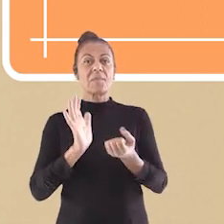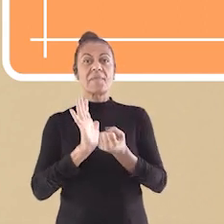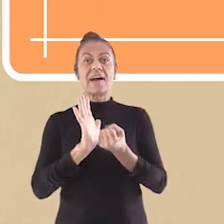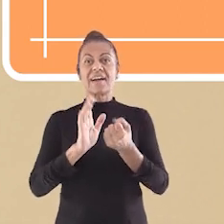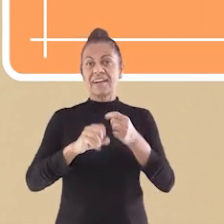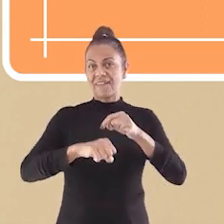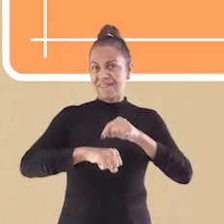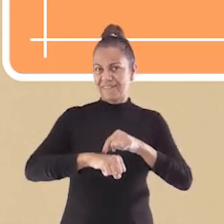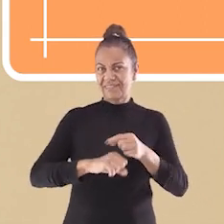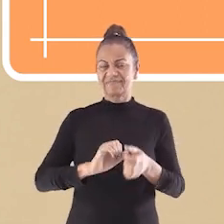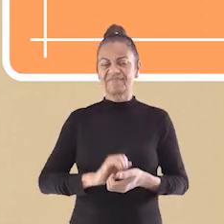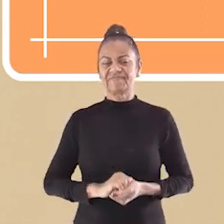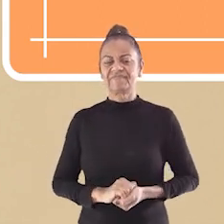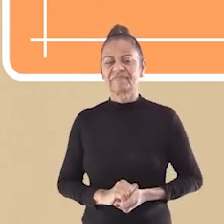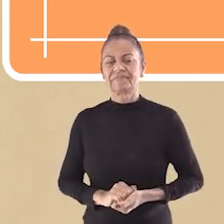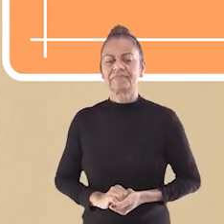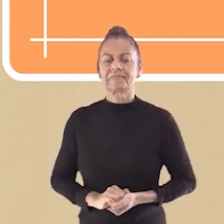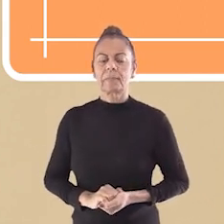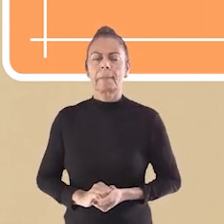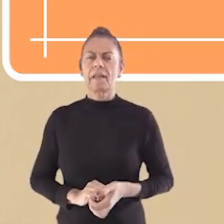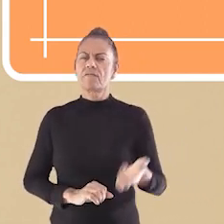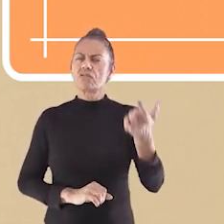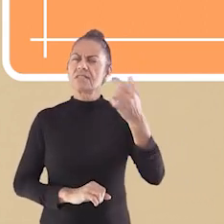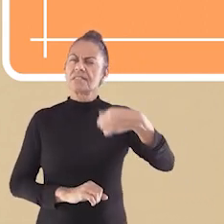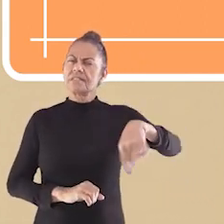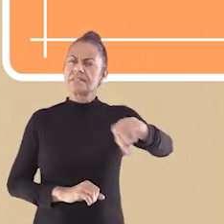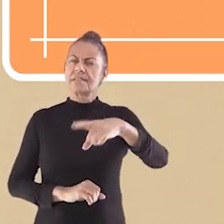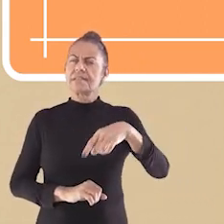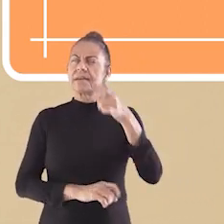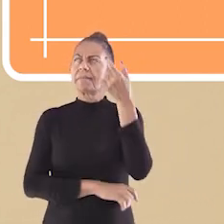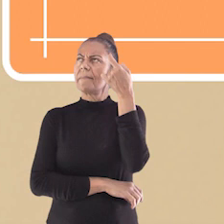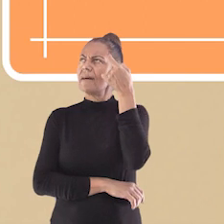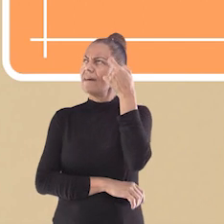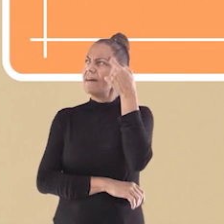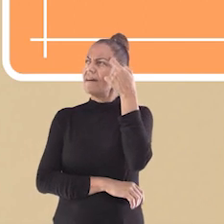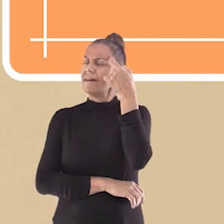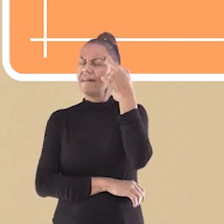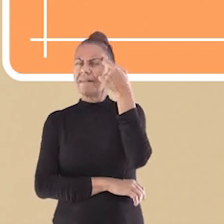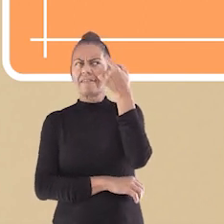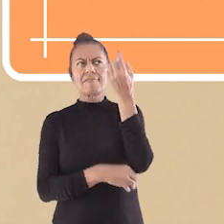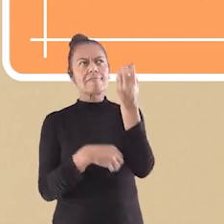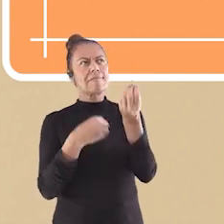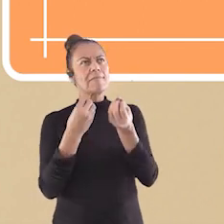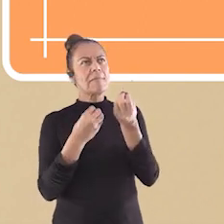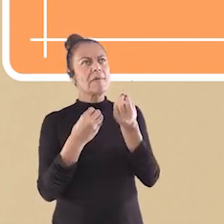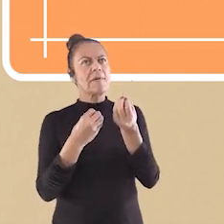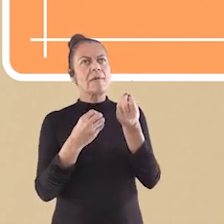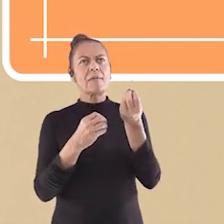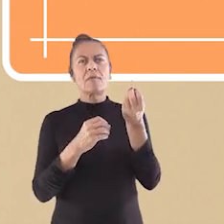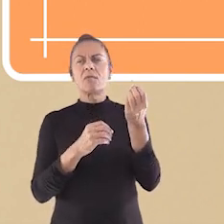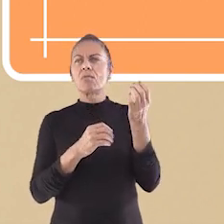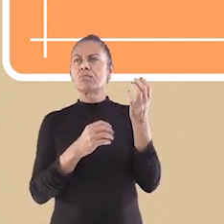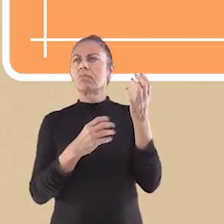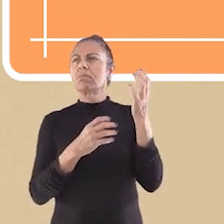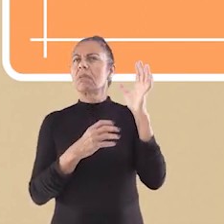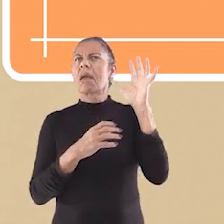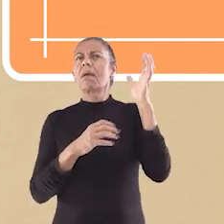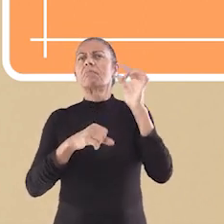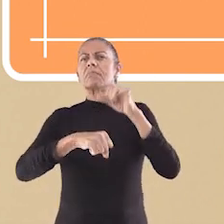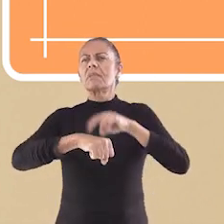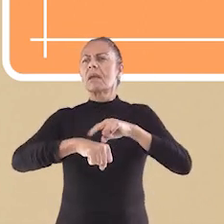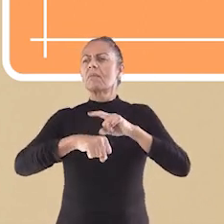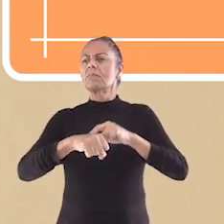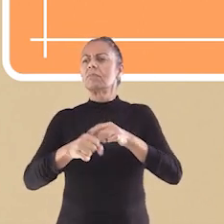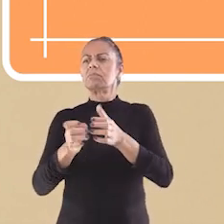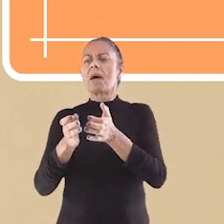pararam para pensar que o tempo é algo que não se pode ver nem pegar, mas faz parte do nosso